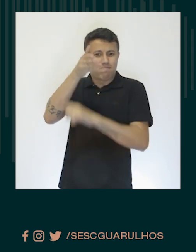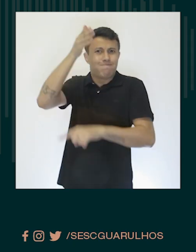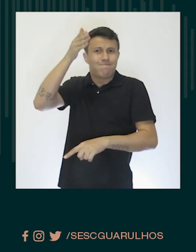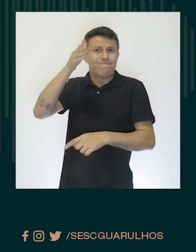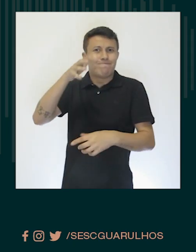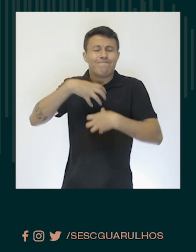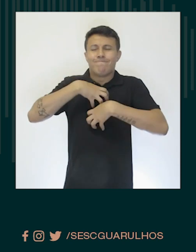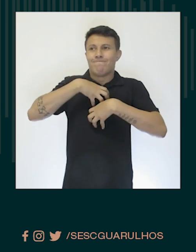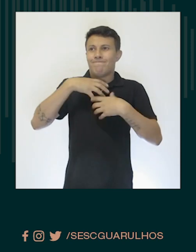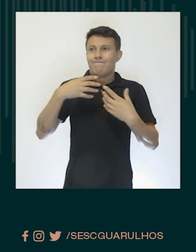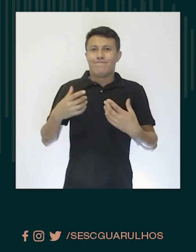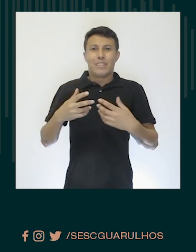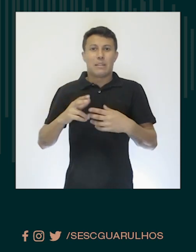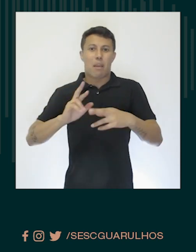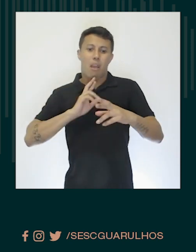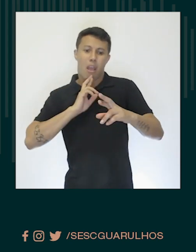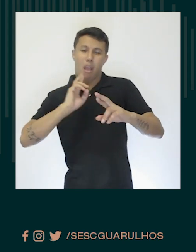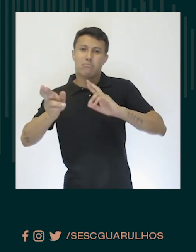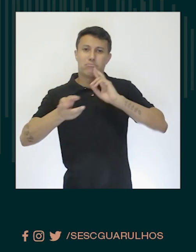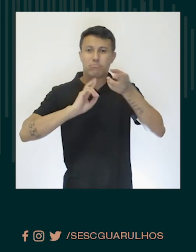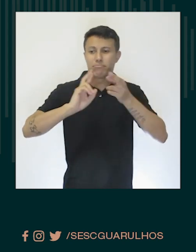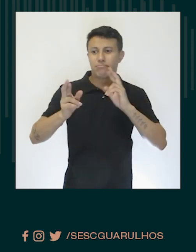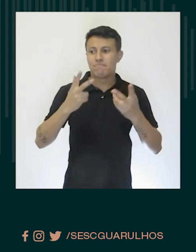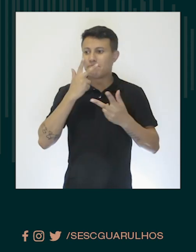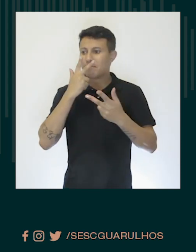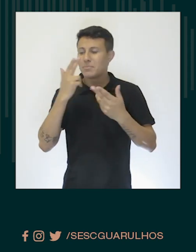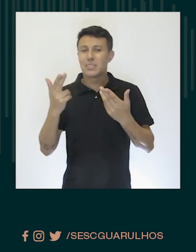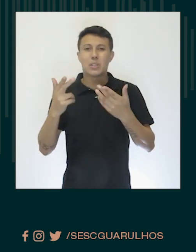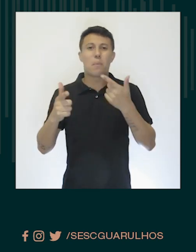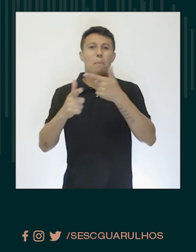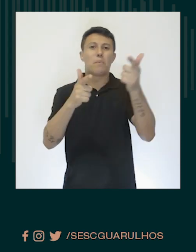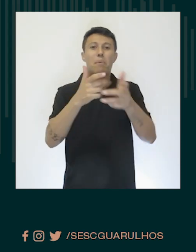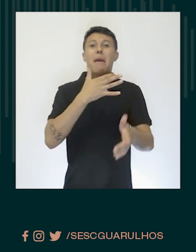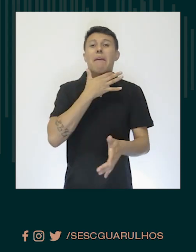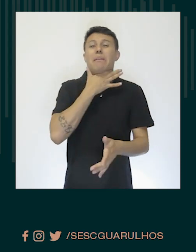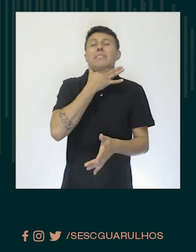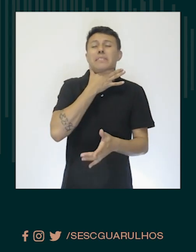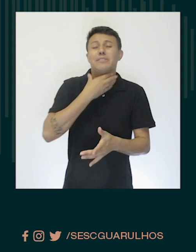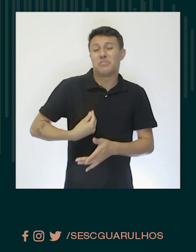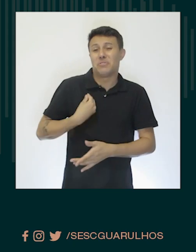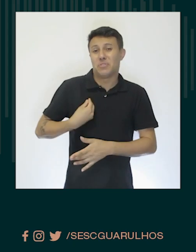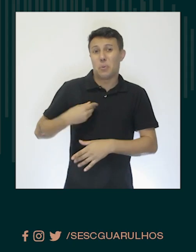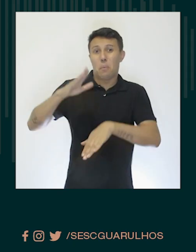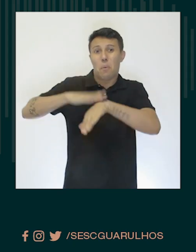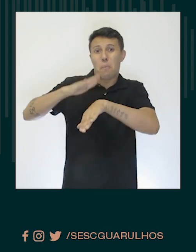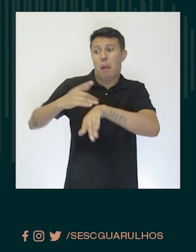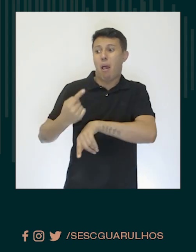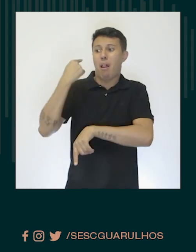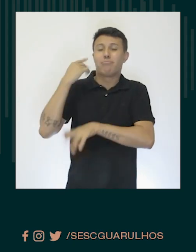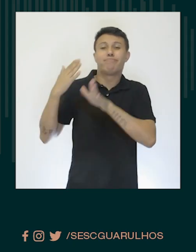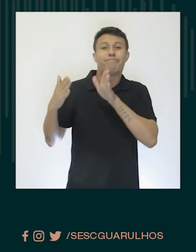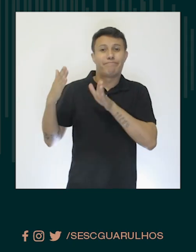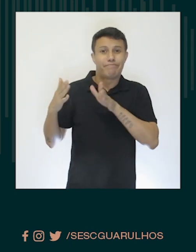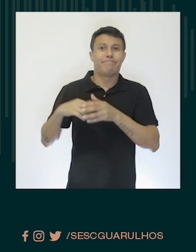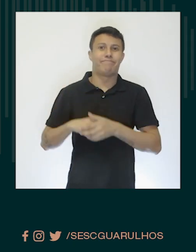direta. E respondia às crises que a sociedade estava vivendo naquela